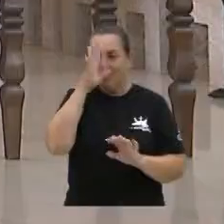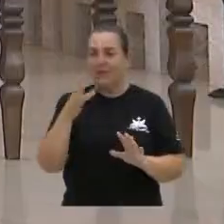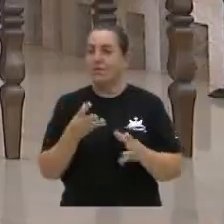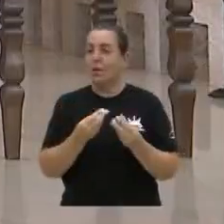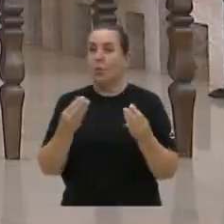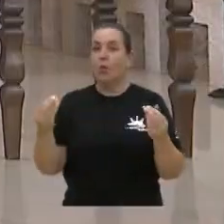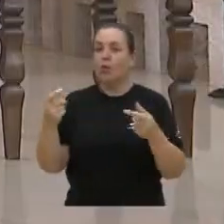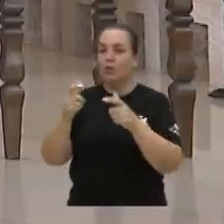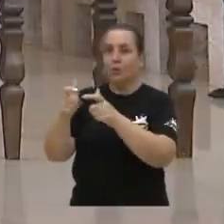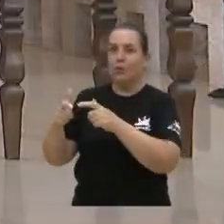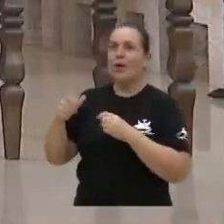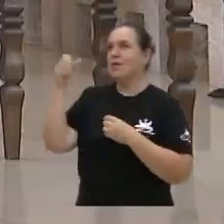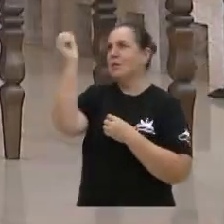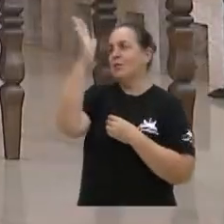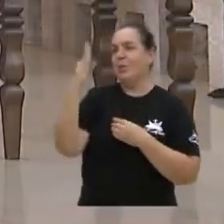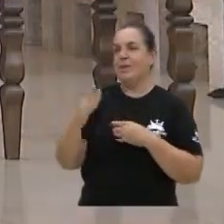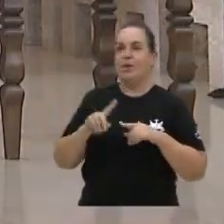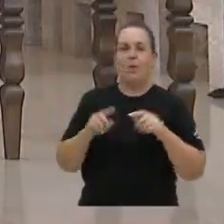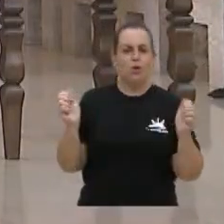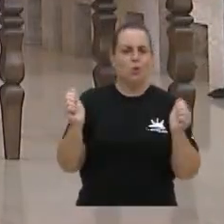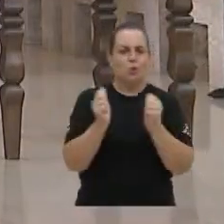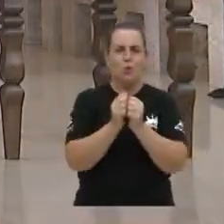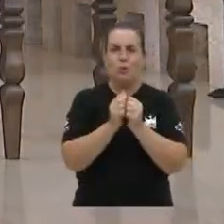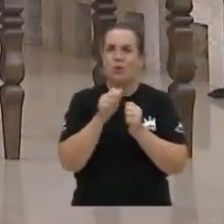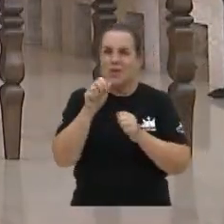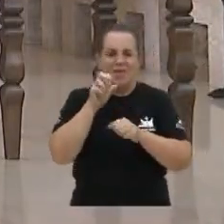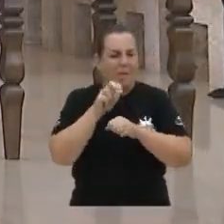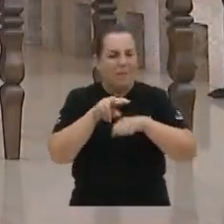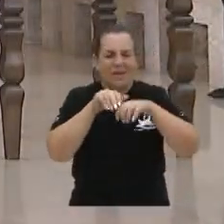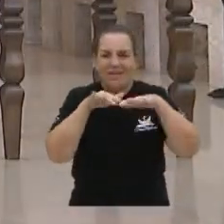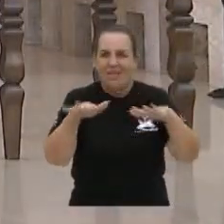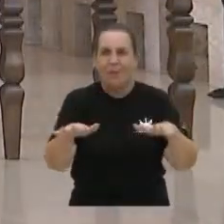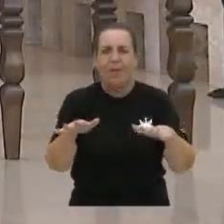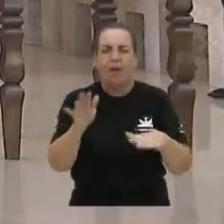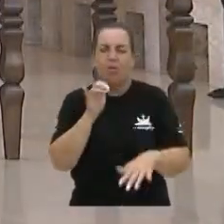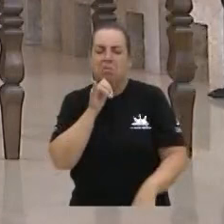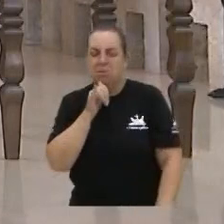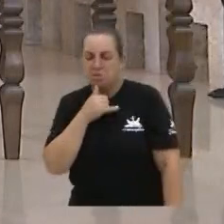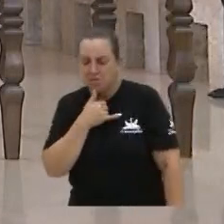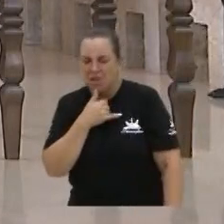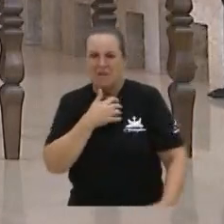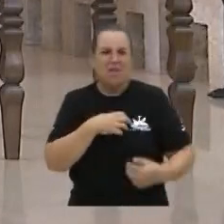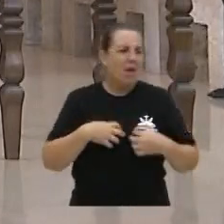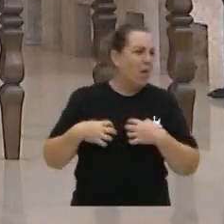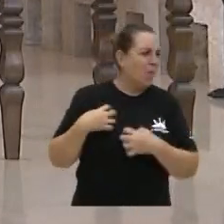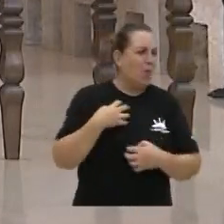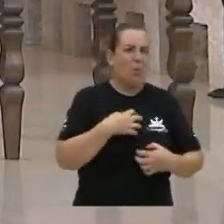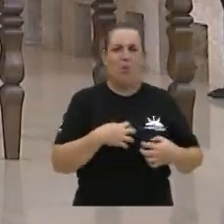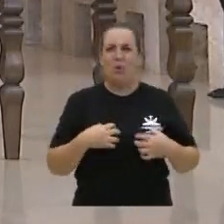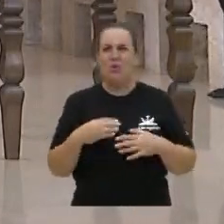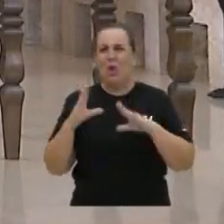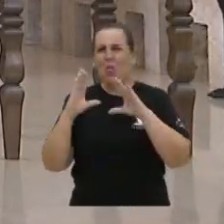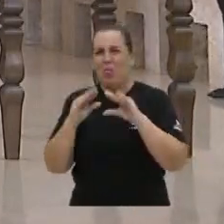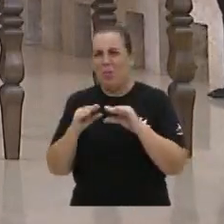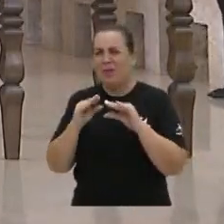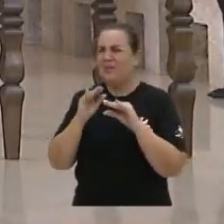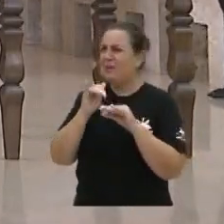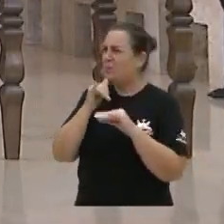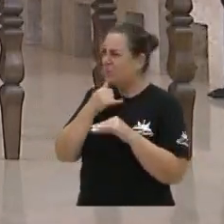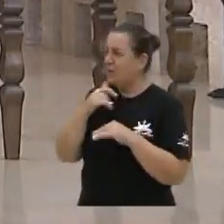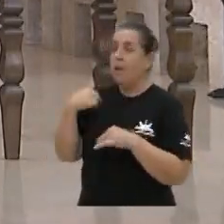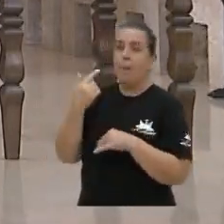Mas juntos, em meio a toda essa pandemia, a tristeza, a angústia, a noite escura,